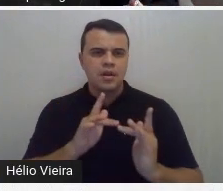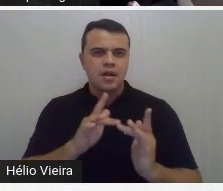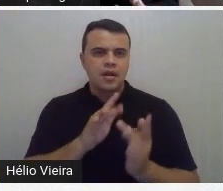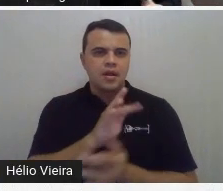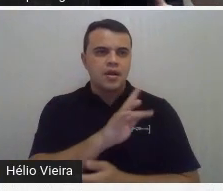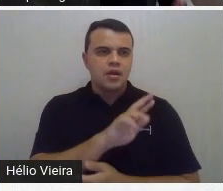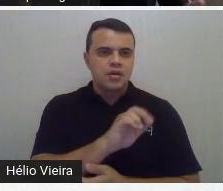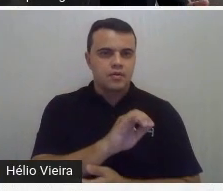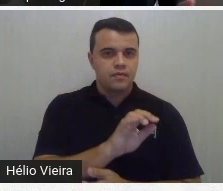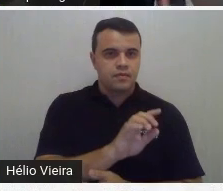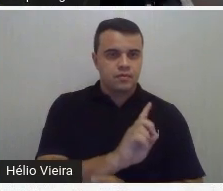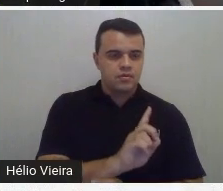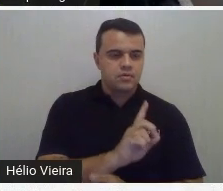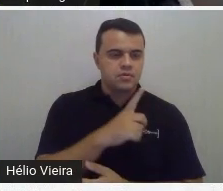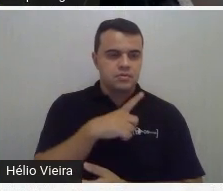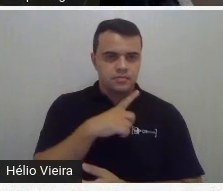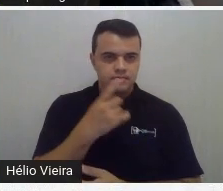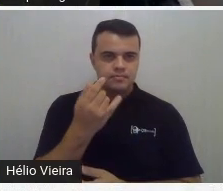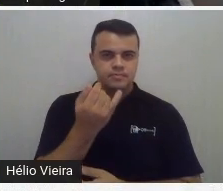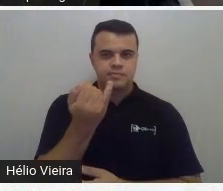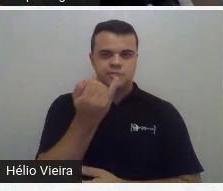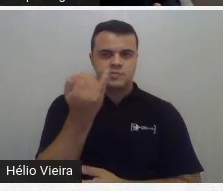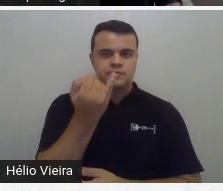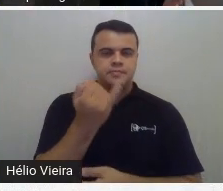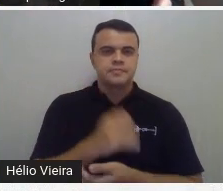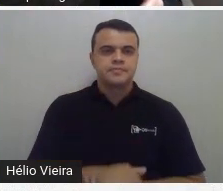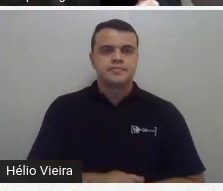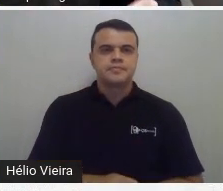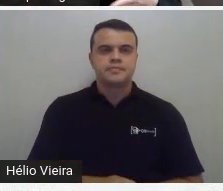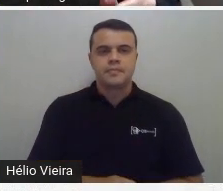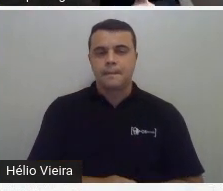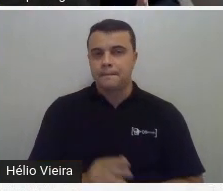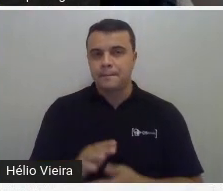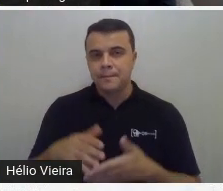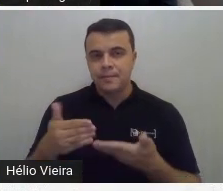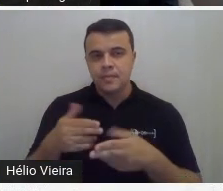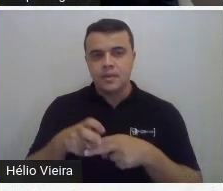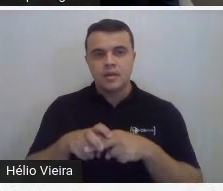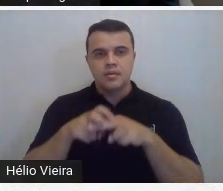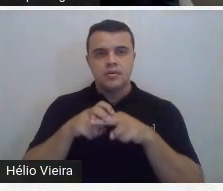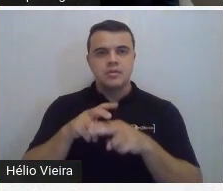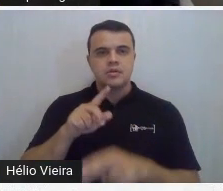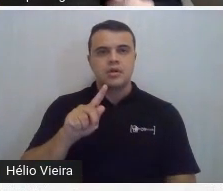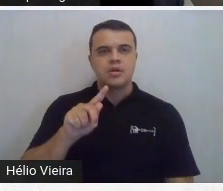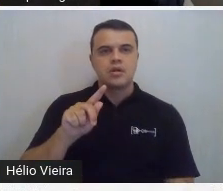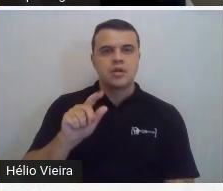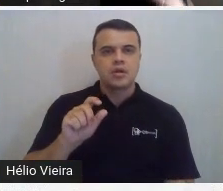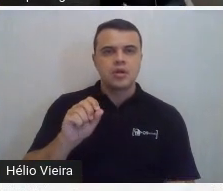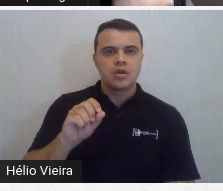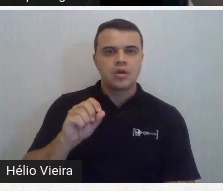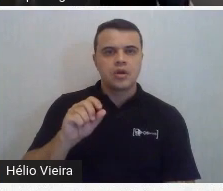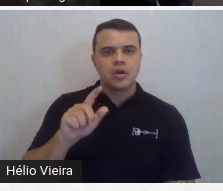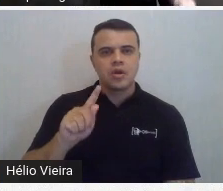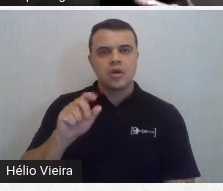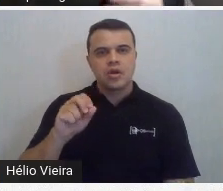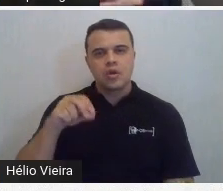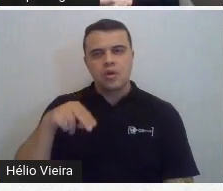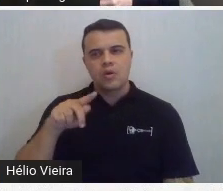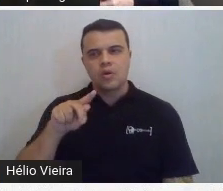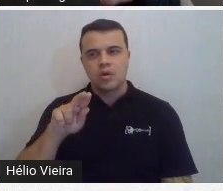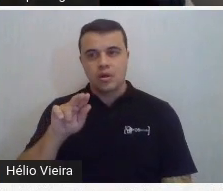exemplo, isso vai ser muito importante para as vanguardas. E, por isso, Gauguin é considerado, pelo uso também